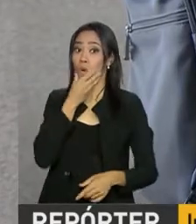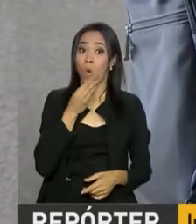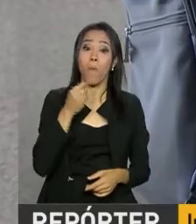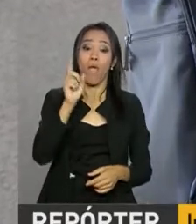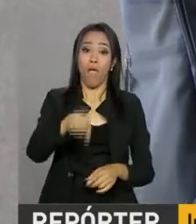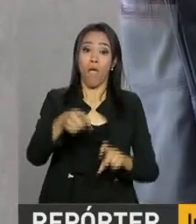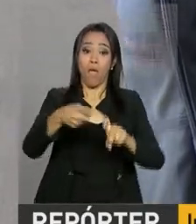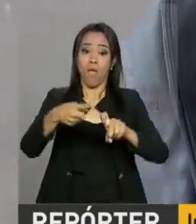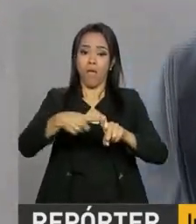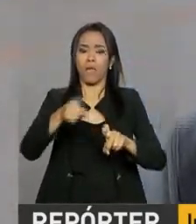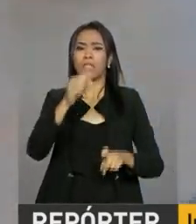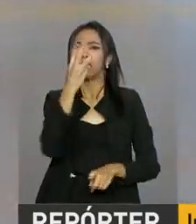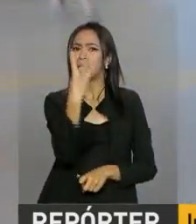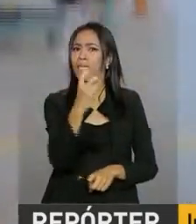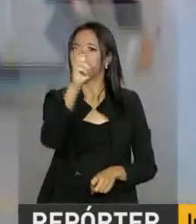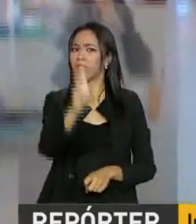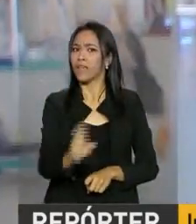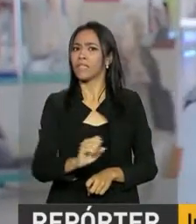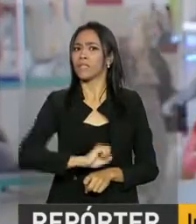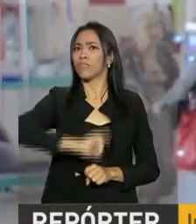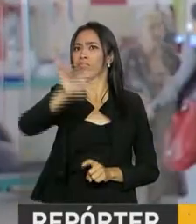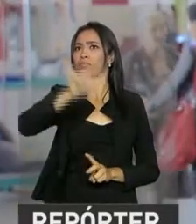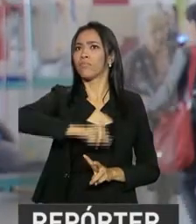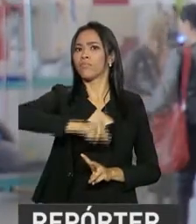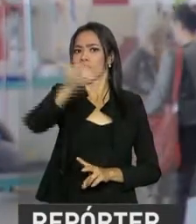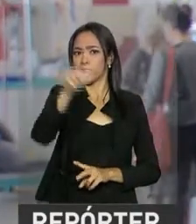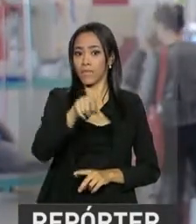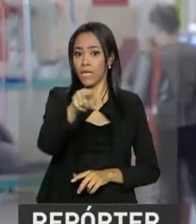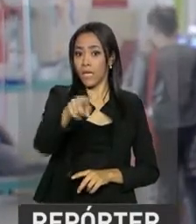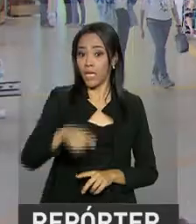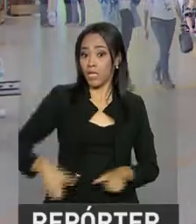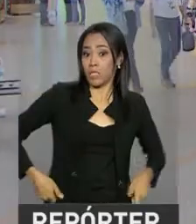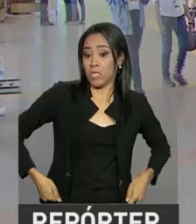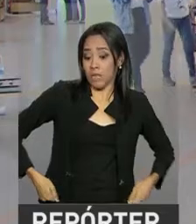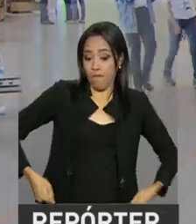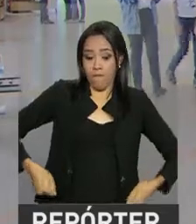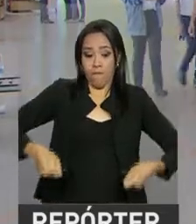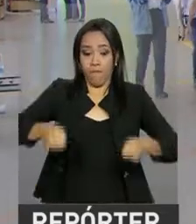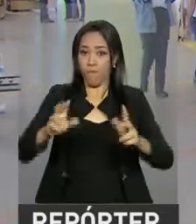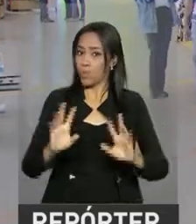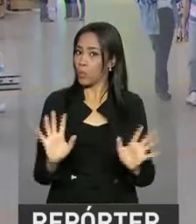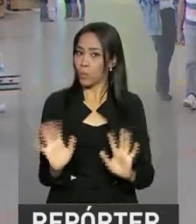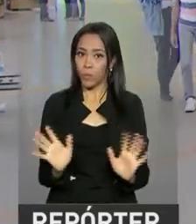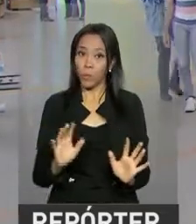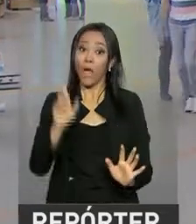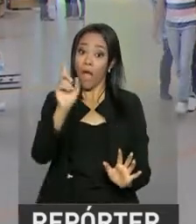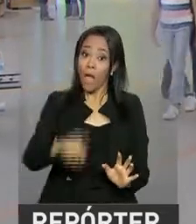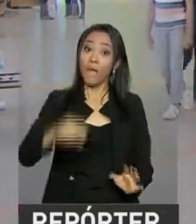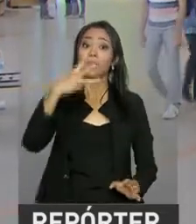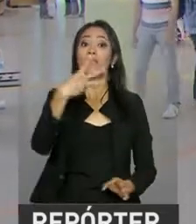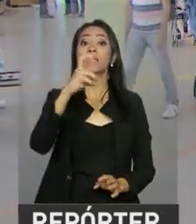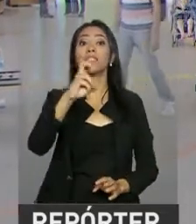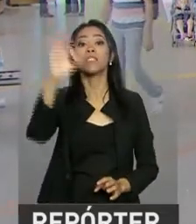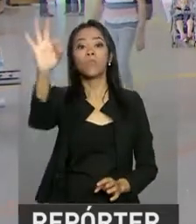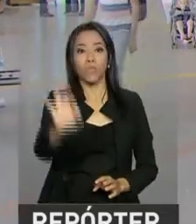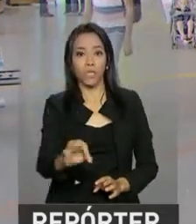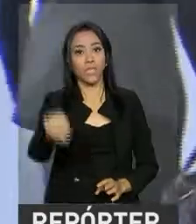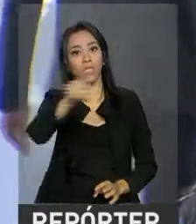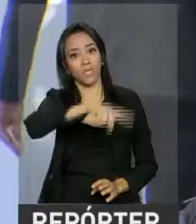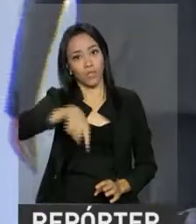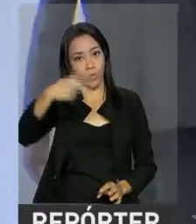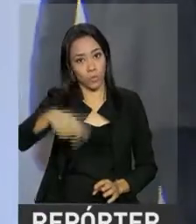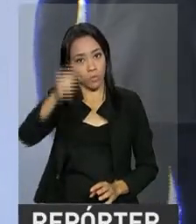viaja três vezes por semana nos seus voos ele não despachar bagagem ele faz parte dos 35 por cento dos passageiros brasileiros